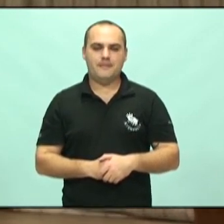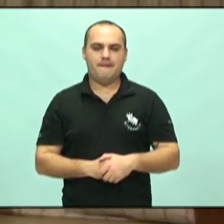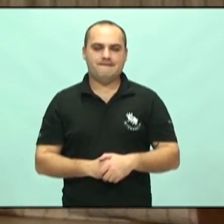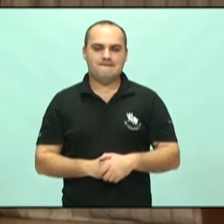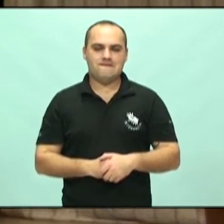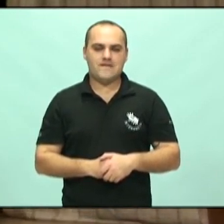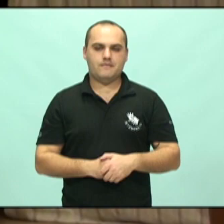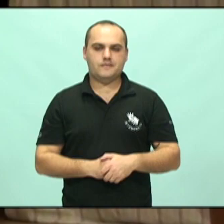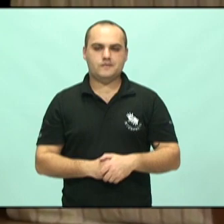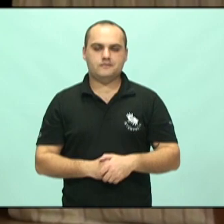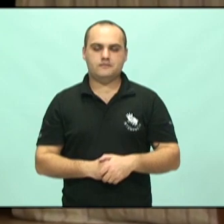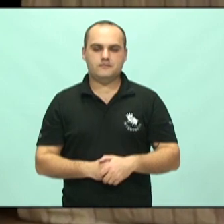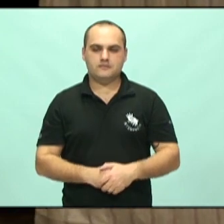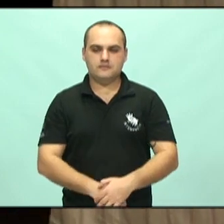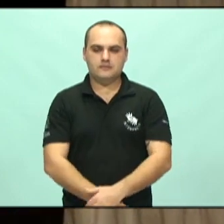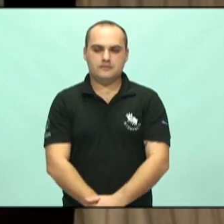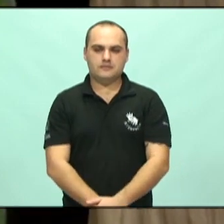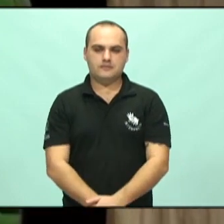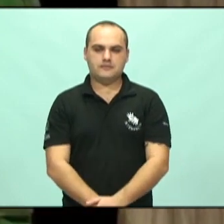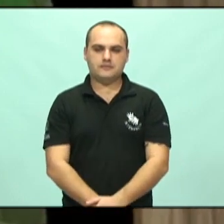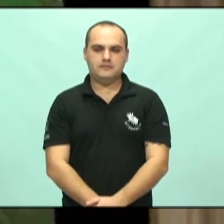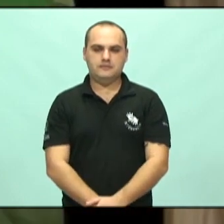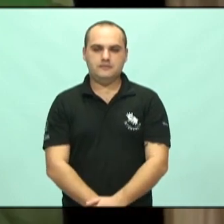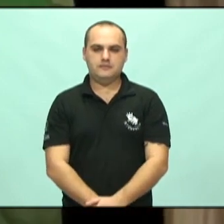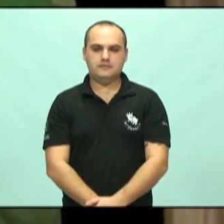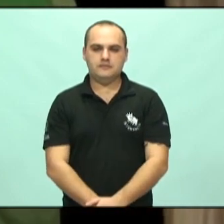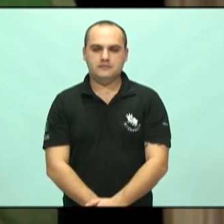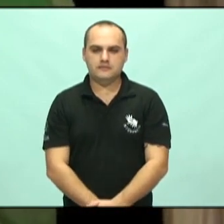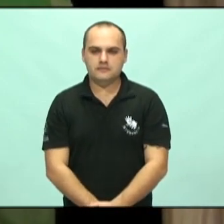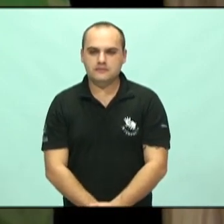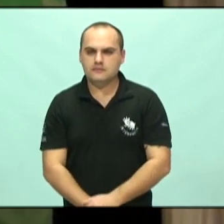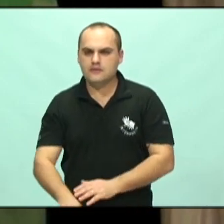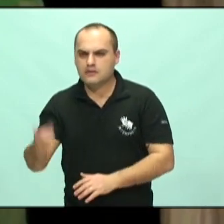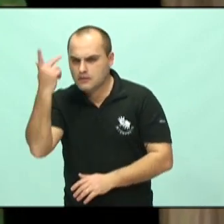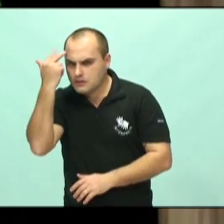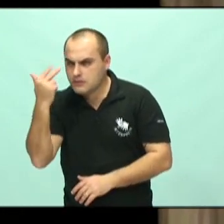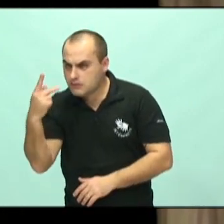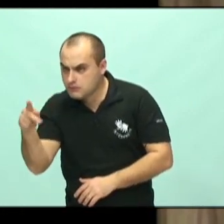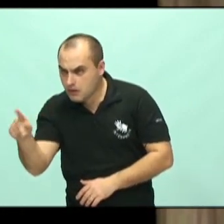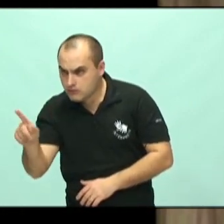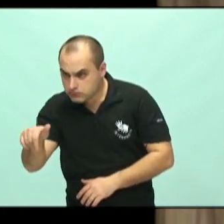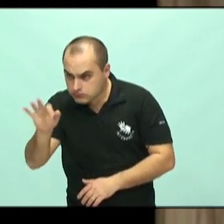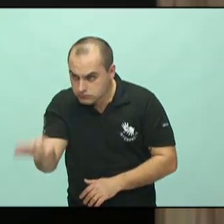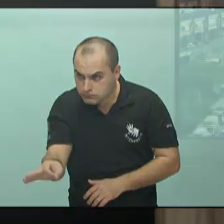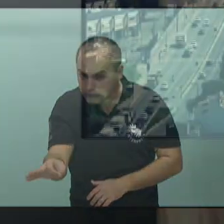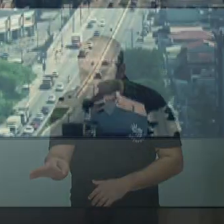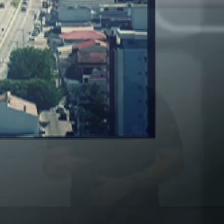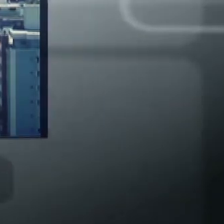E a história dela? Desenguiçou?